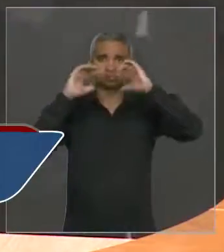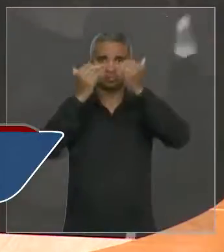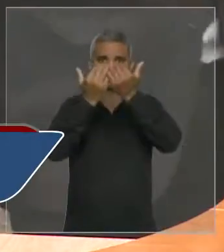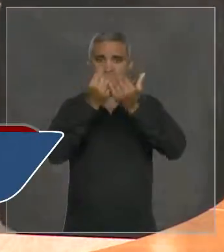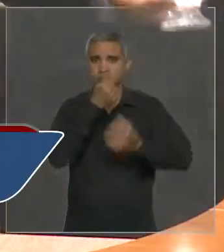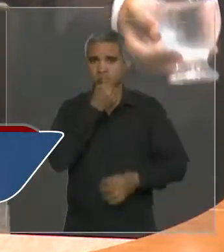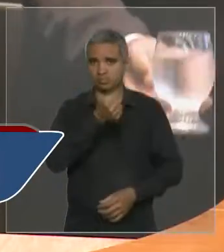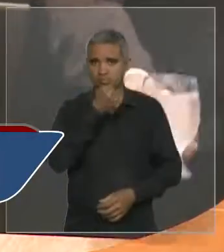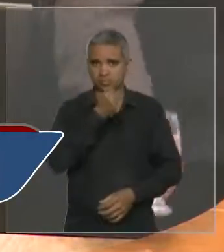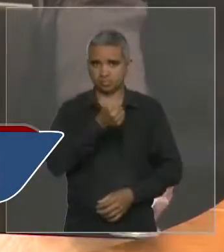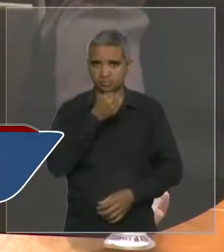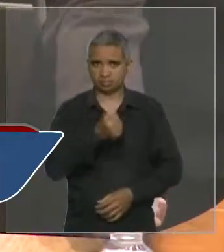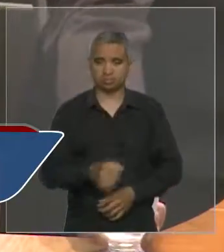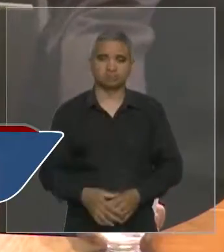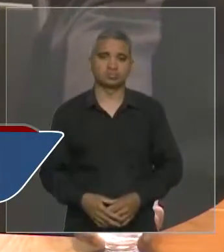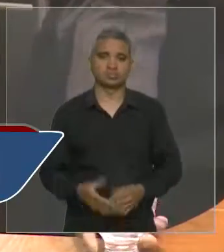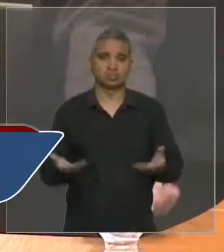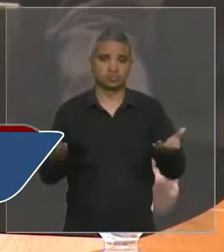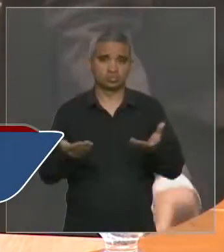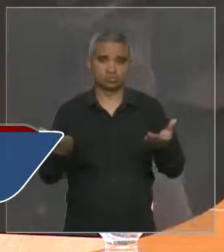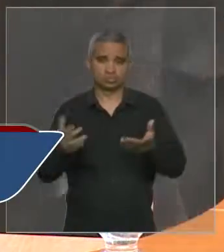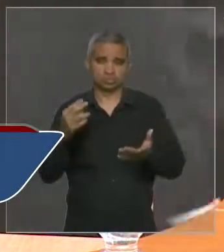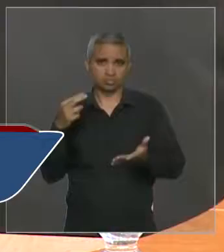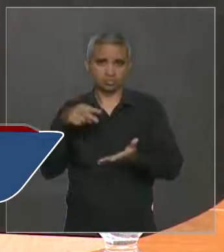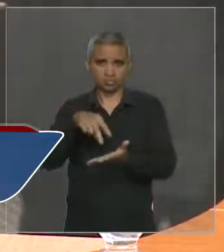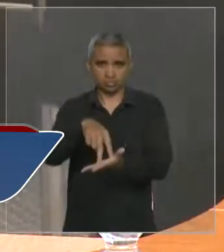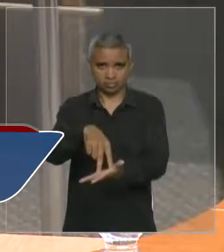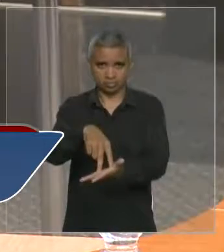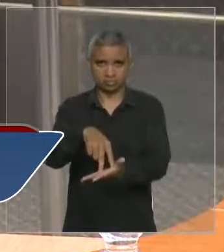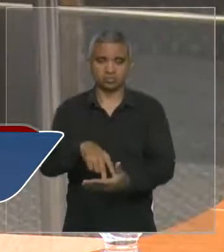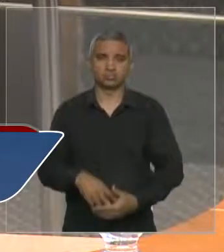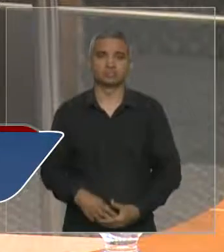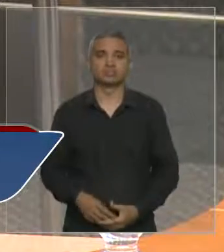tribuna é para fazer